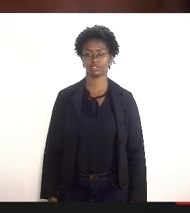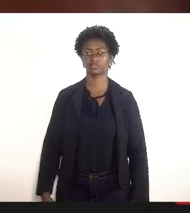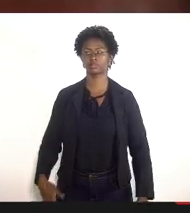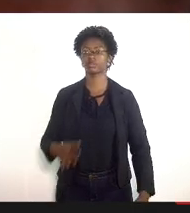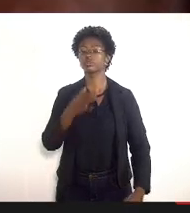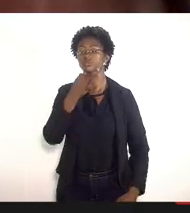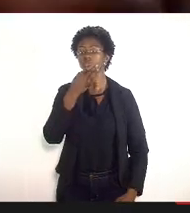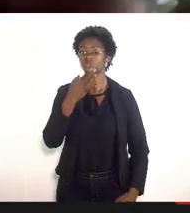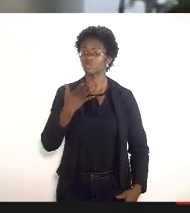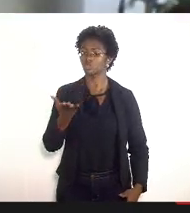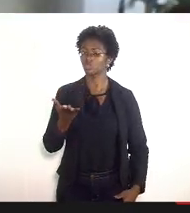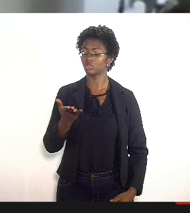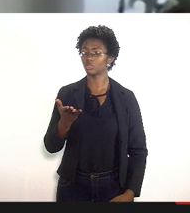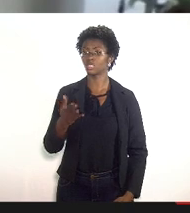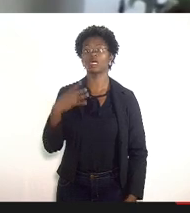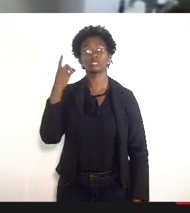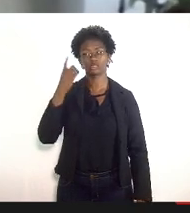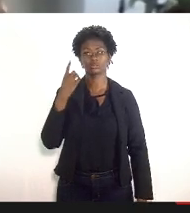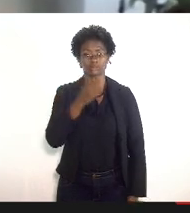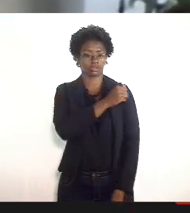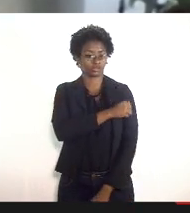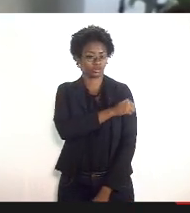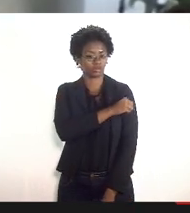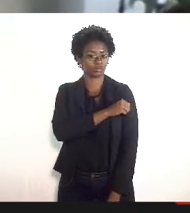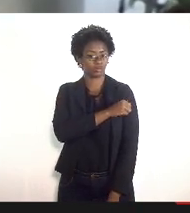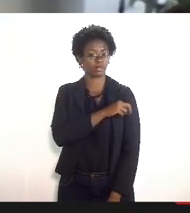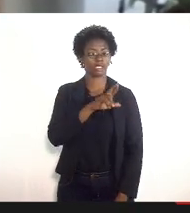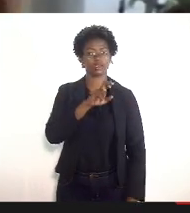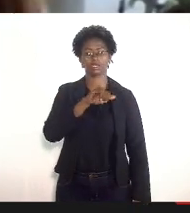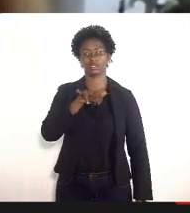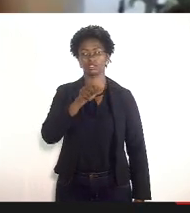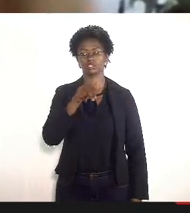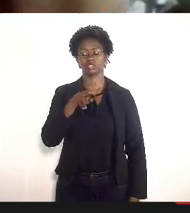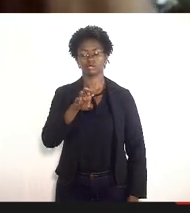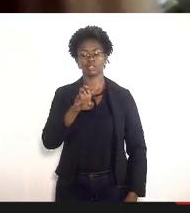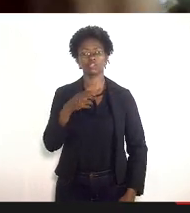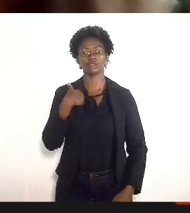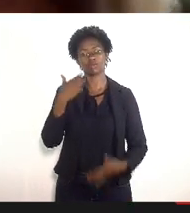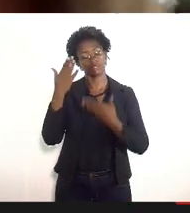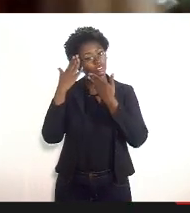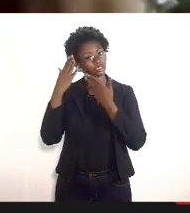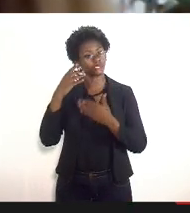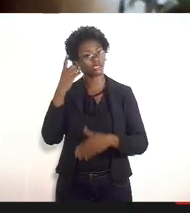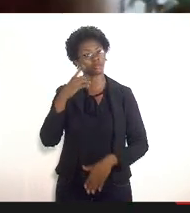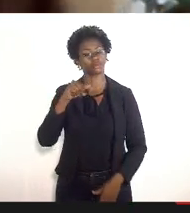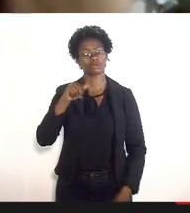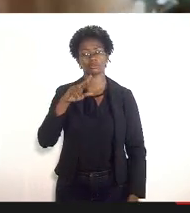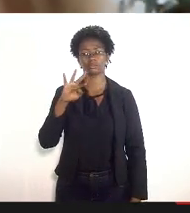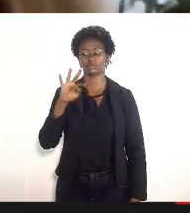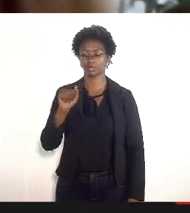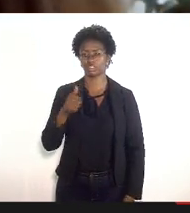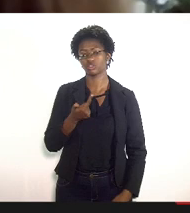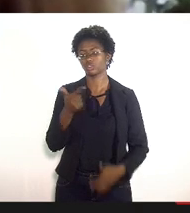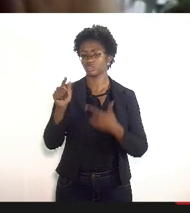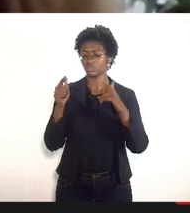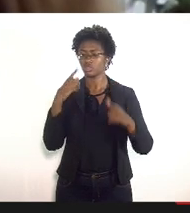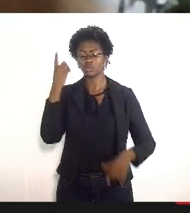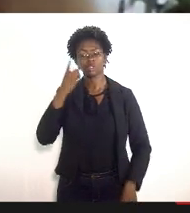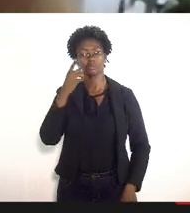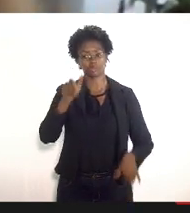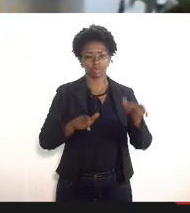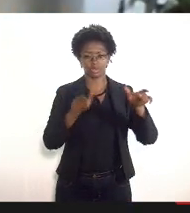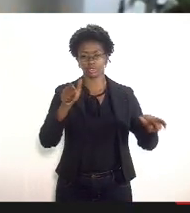Agradeço à deputada enfermeira Rejane, agradeço à deputada Marta Rocha e demais deputados,